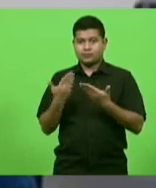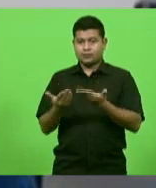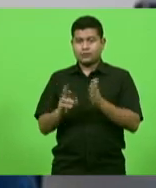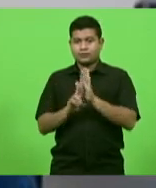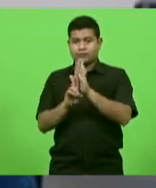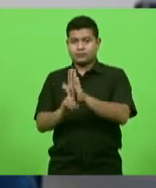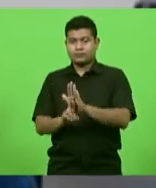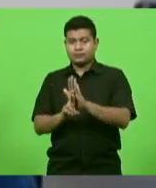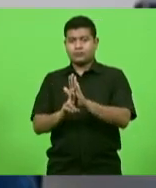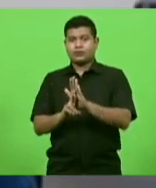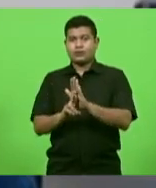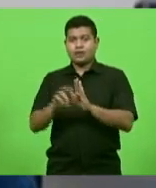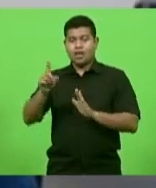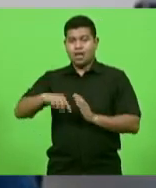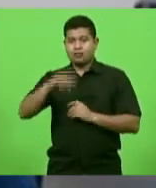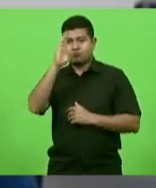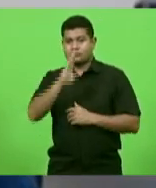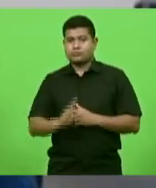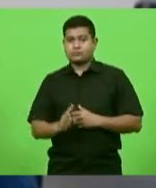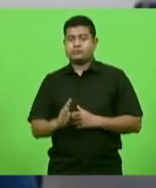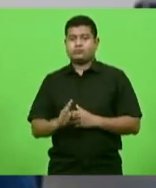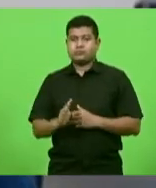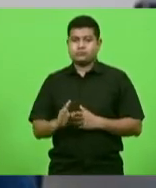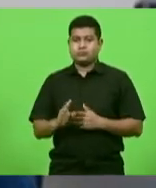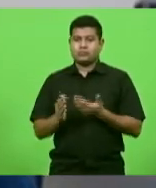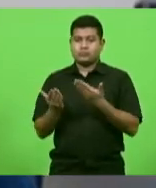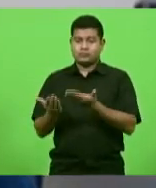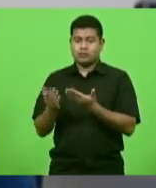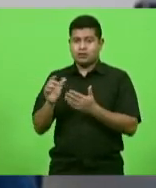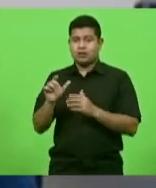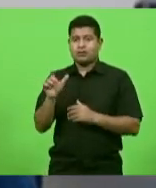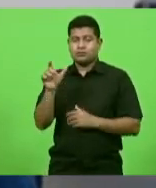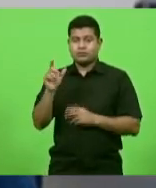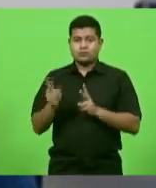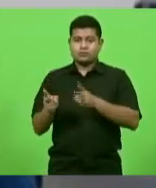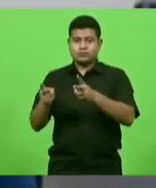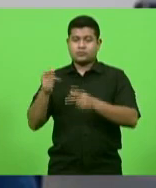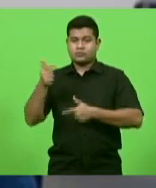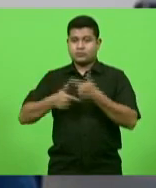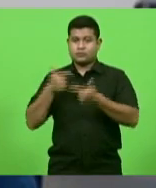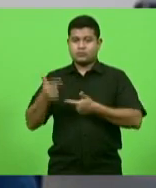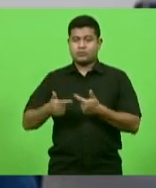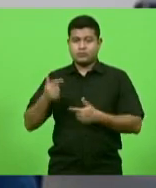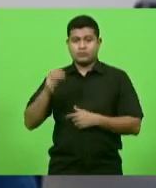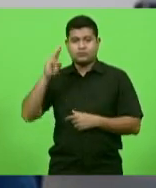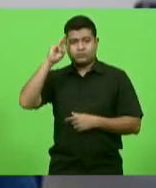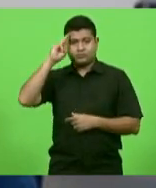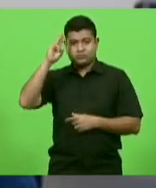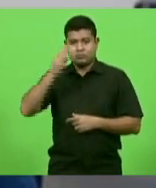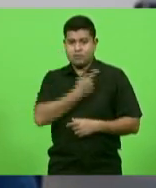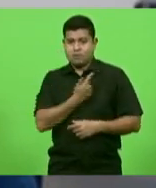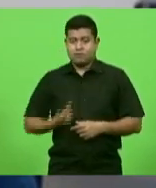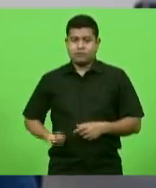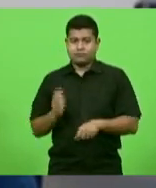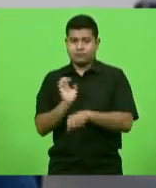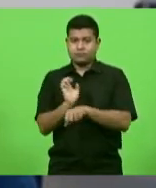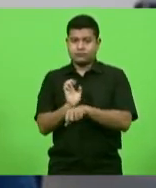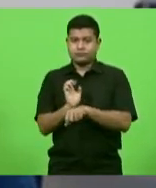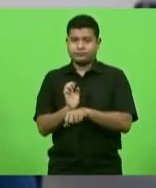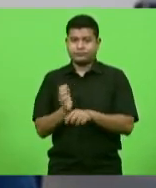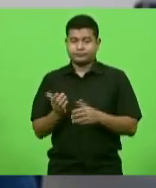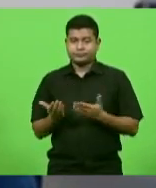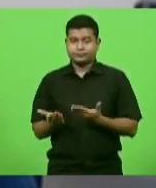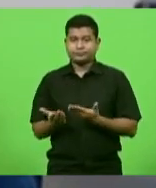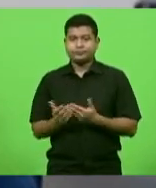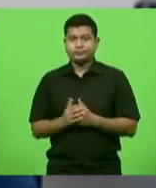comprovar sua condição de cidadãos brasileiros o denunciado irmã né cima exercício do cargo de governador do Estado EA representação foi instruída